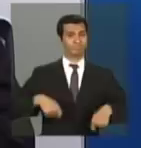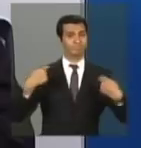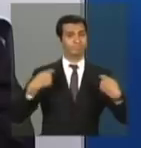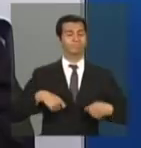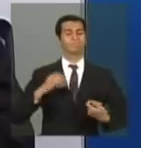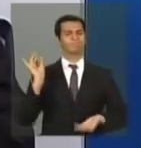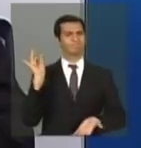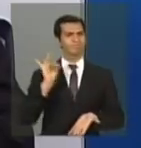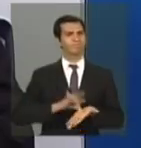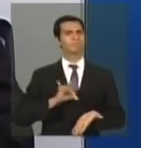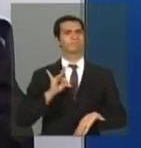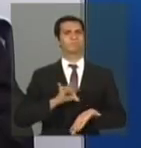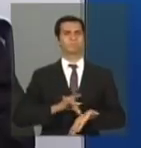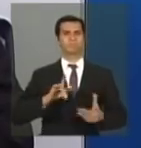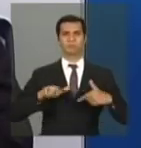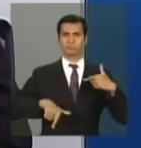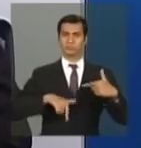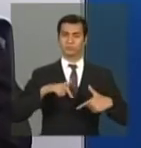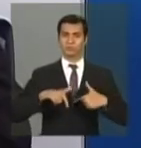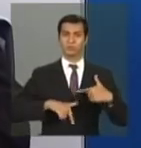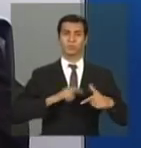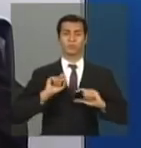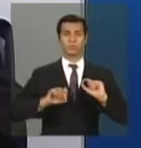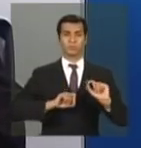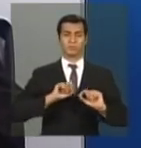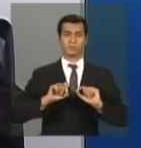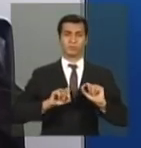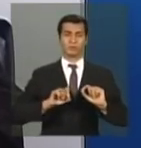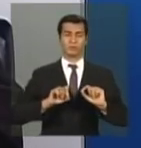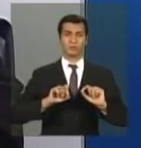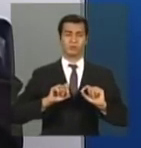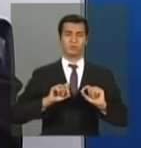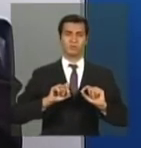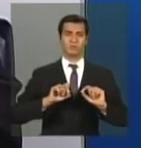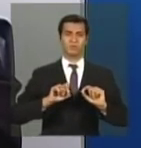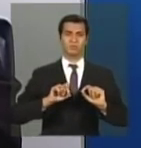forte nesse momento de que se possa